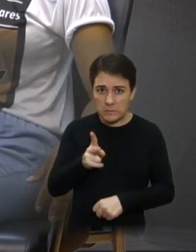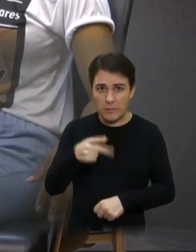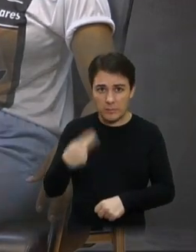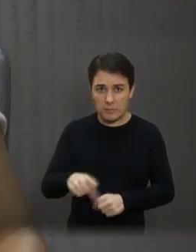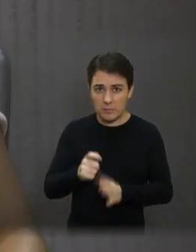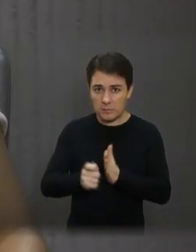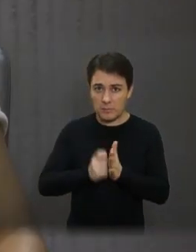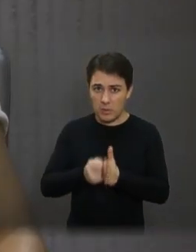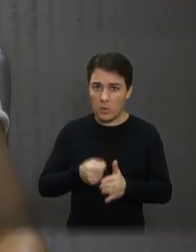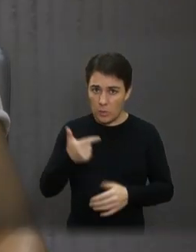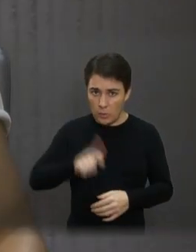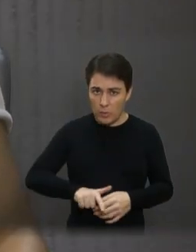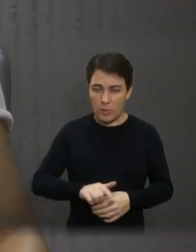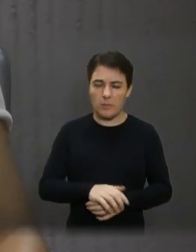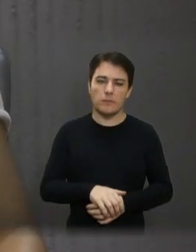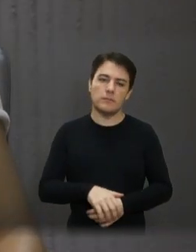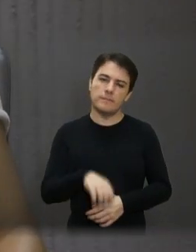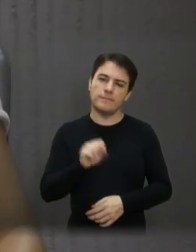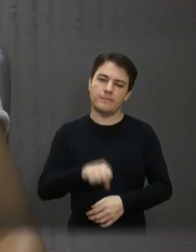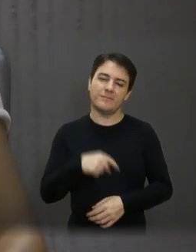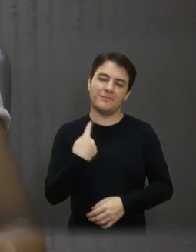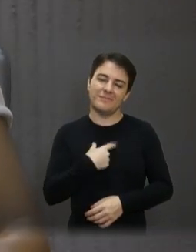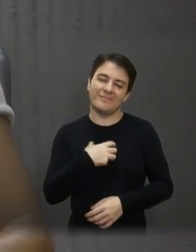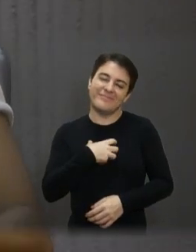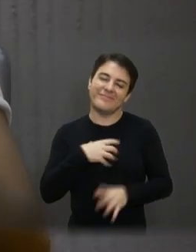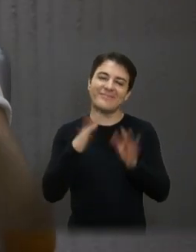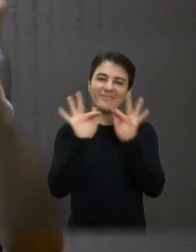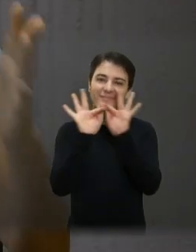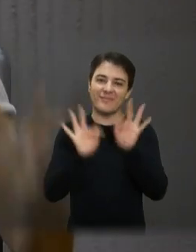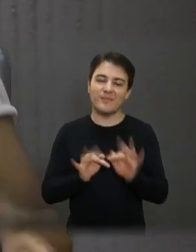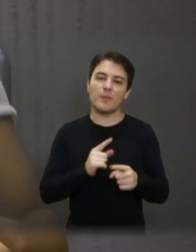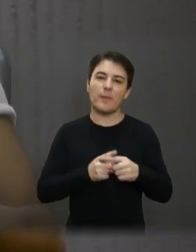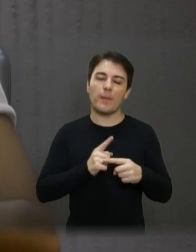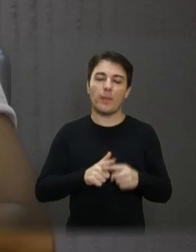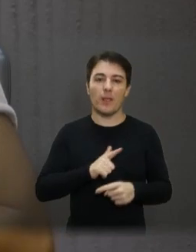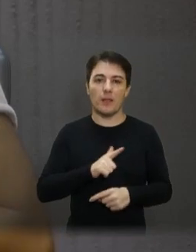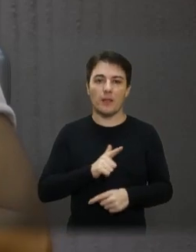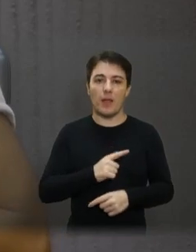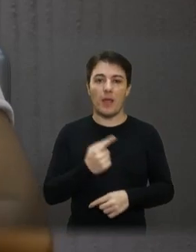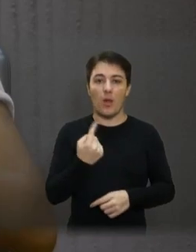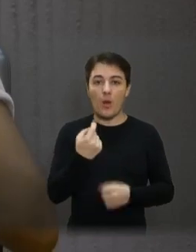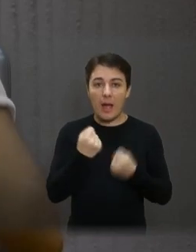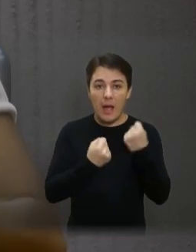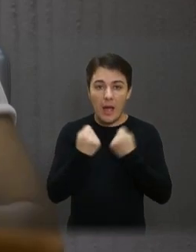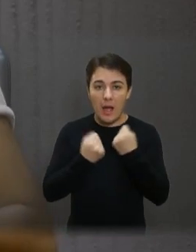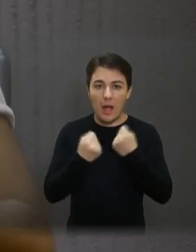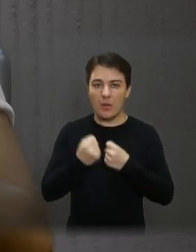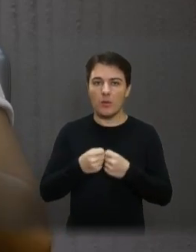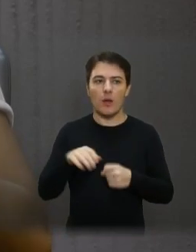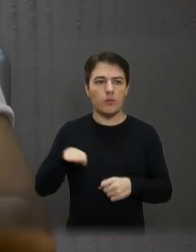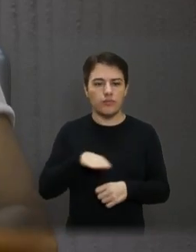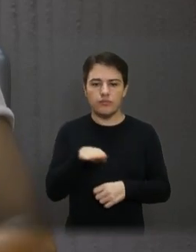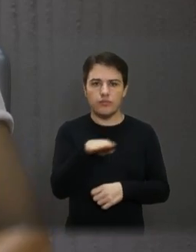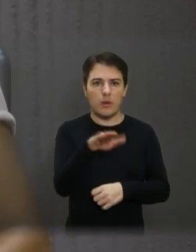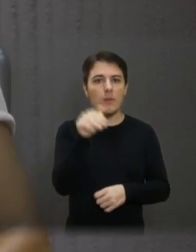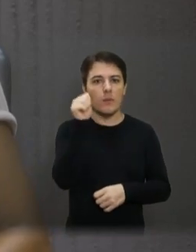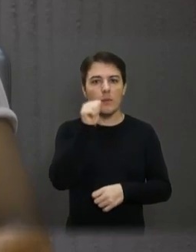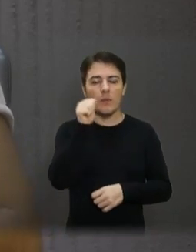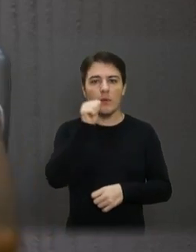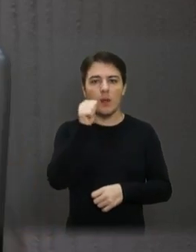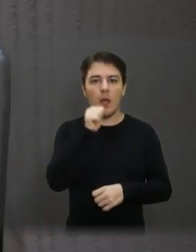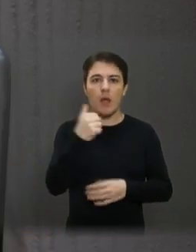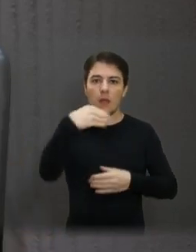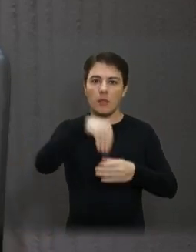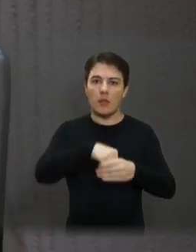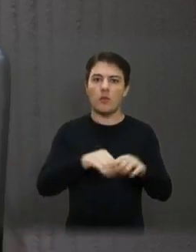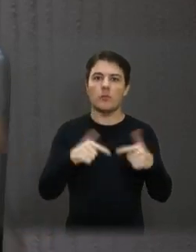município Sem dúvida nós ficamos muito felizes quando nós soubemos que teríamos um carro da Guarda Municipal com mulheres específicos